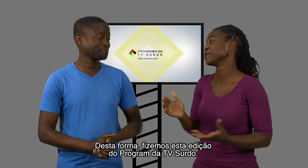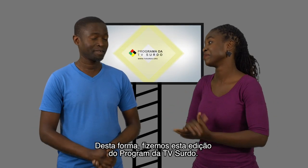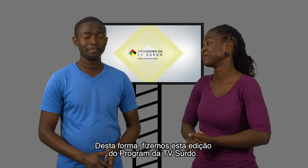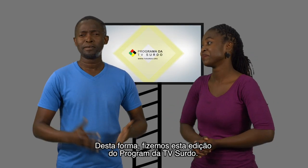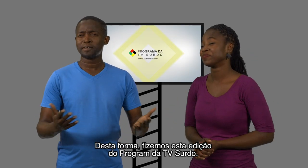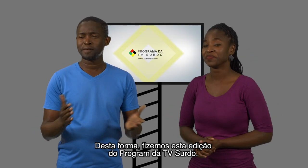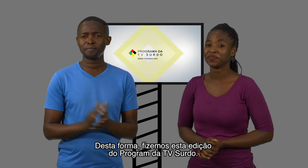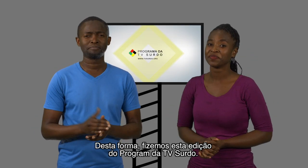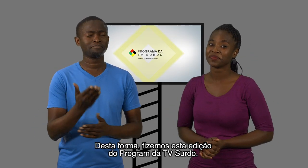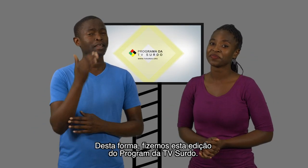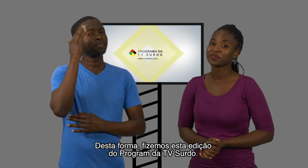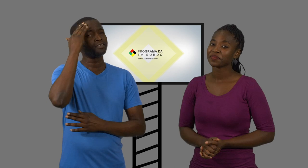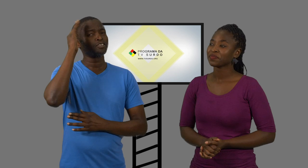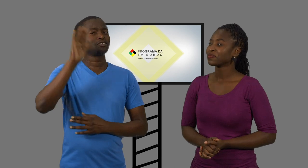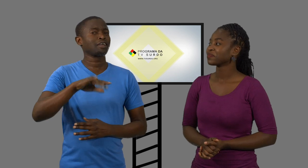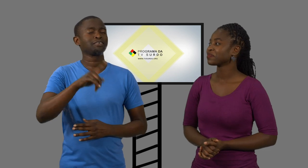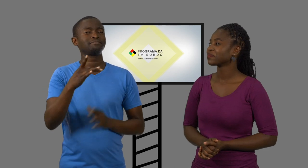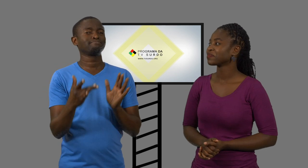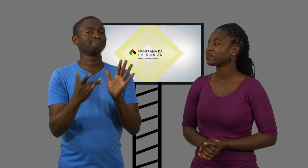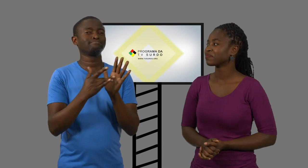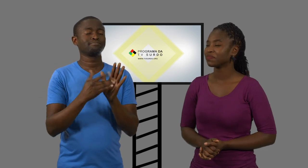edição do programa da TV Surdo.